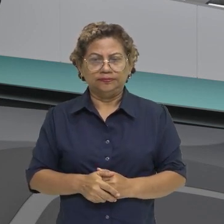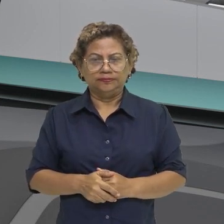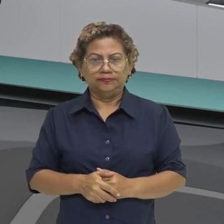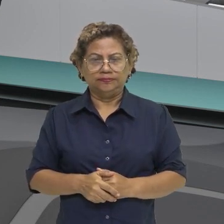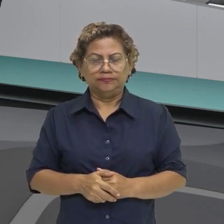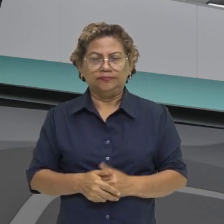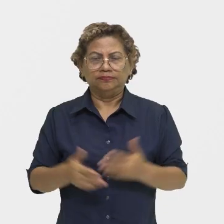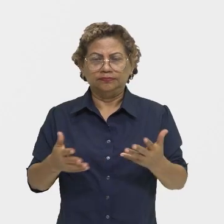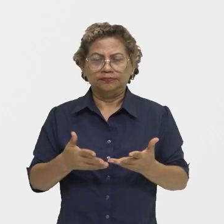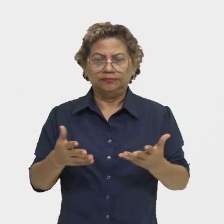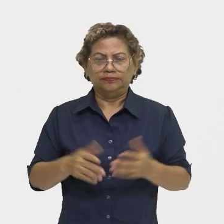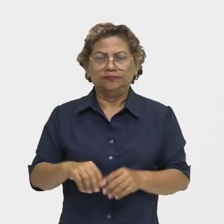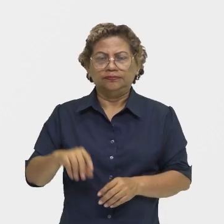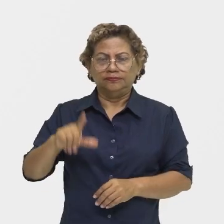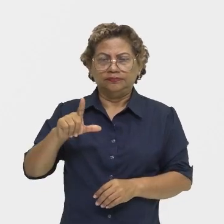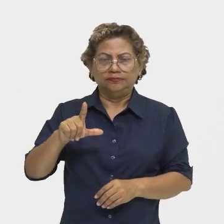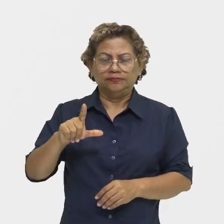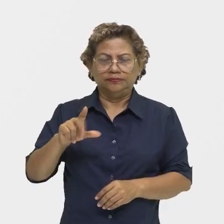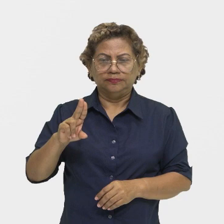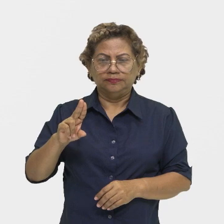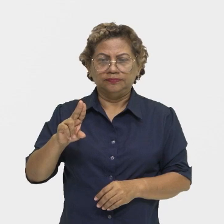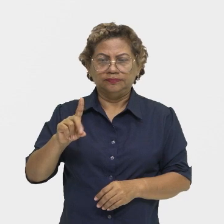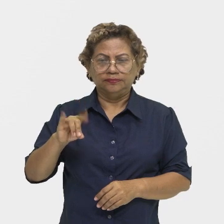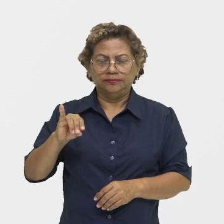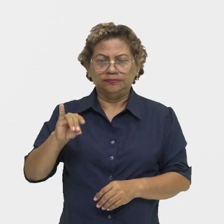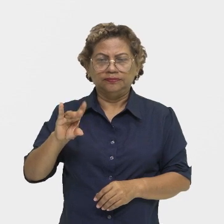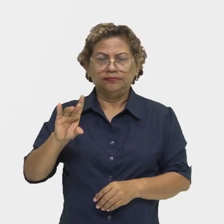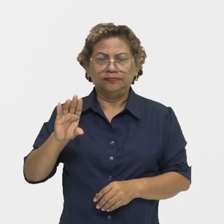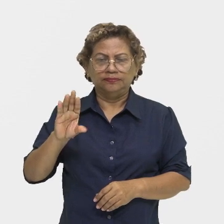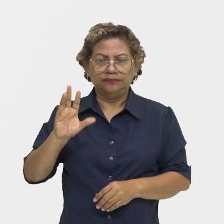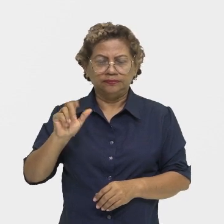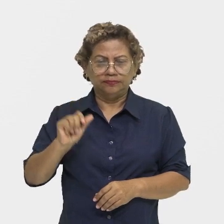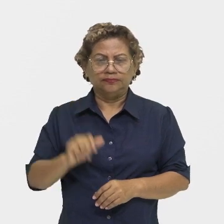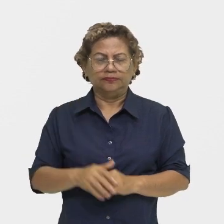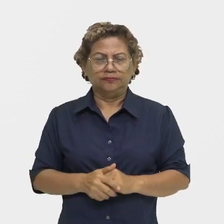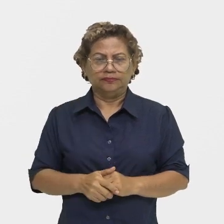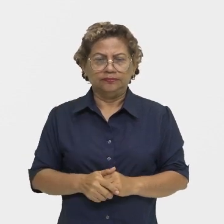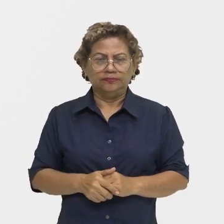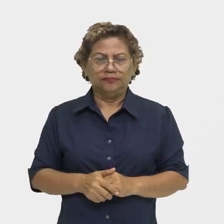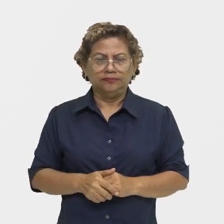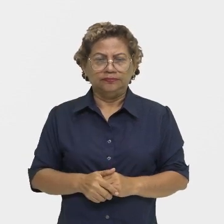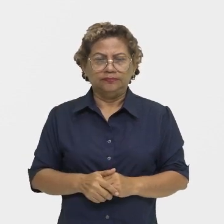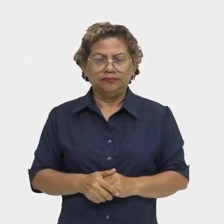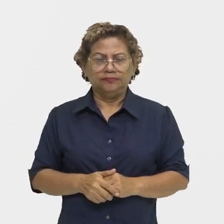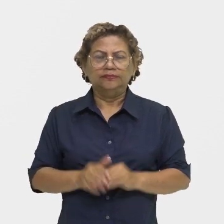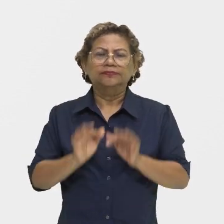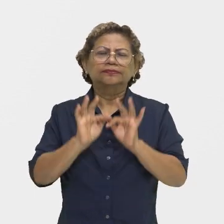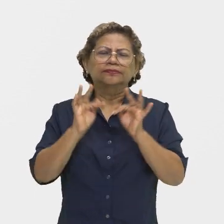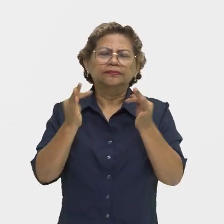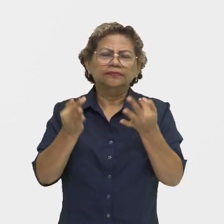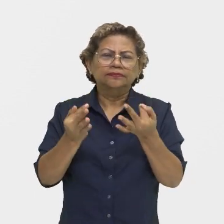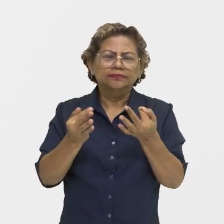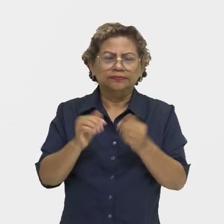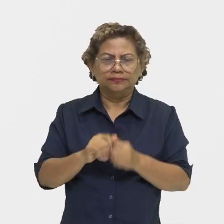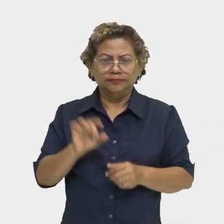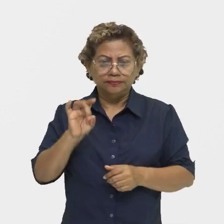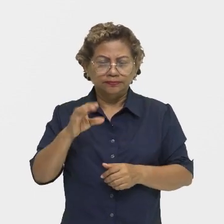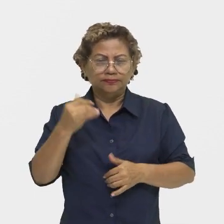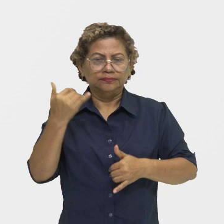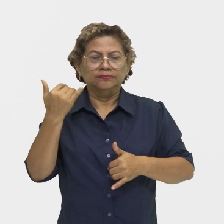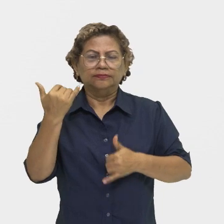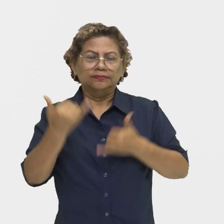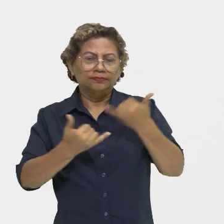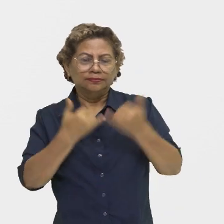lúdica da literatura, que tem exatamente a função de simplesmente te entreter, te divertir, te